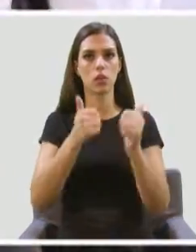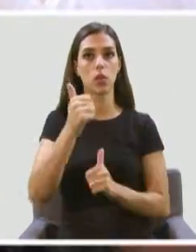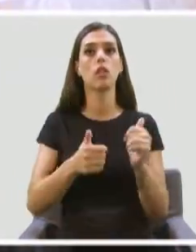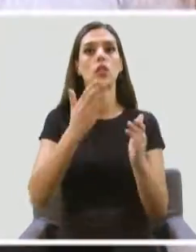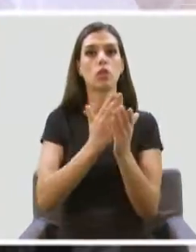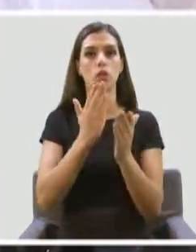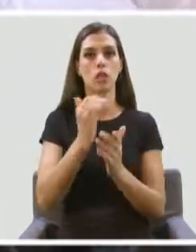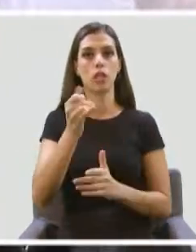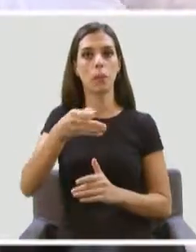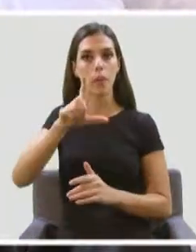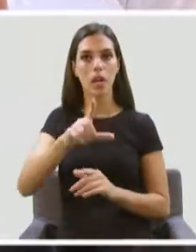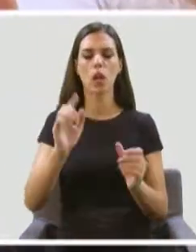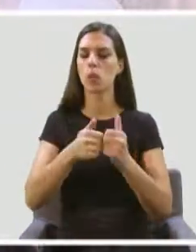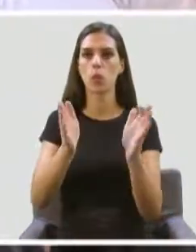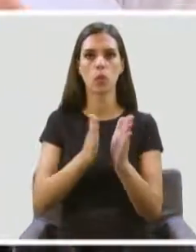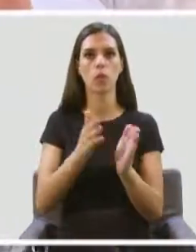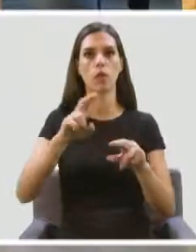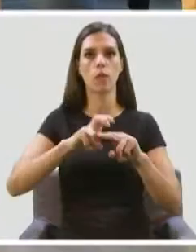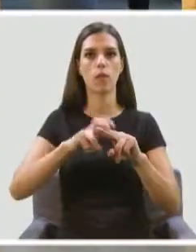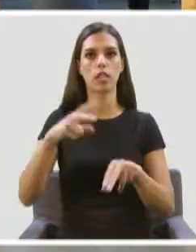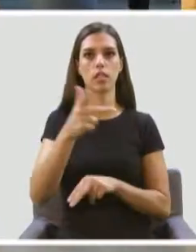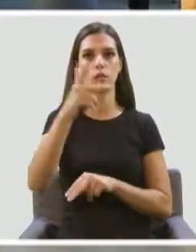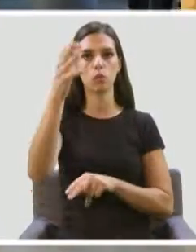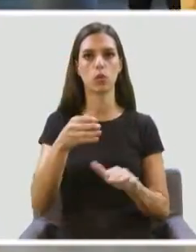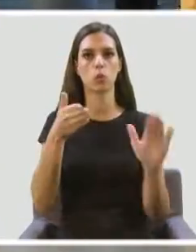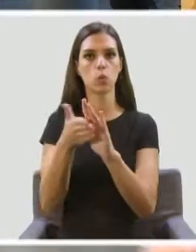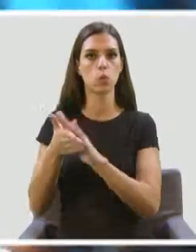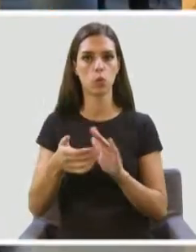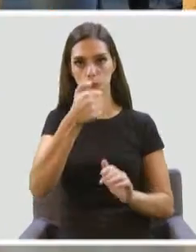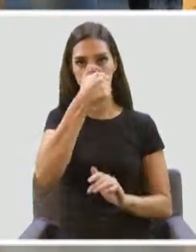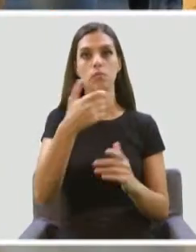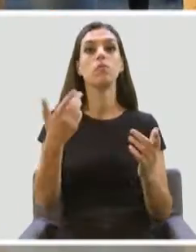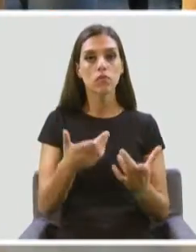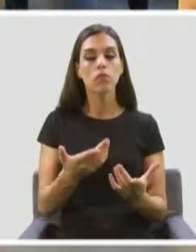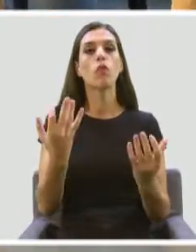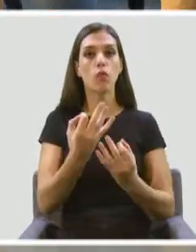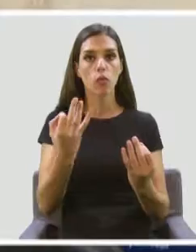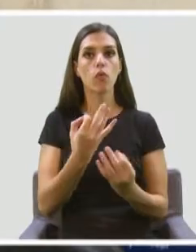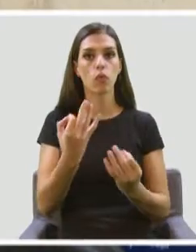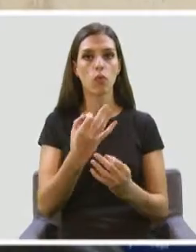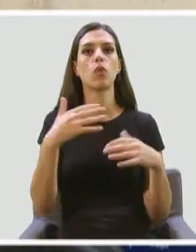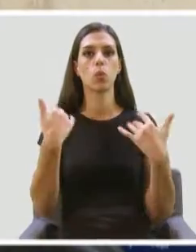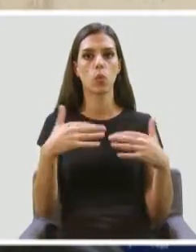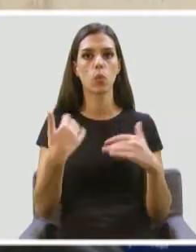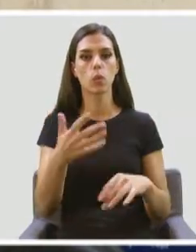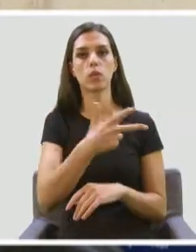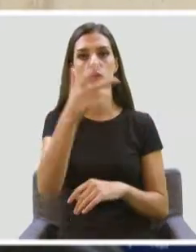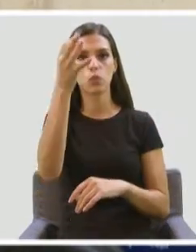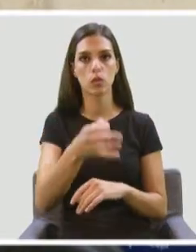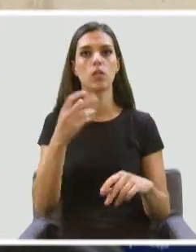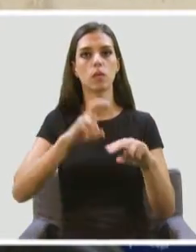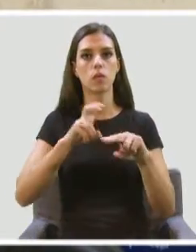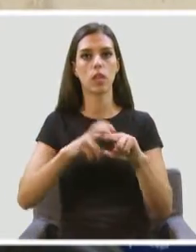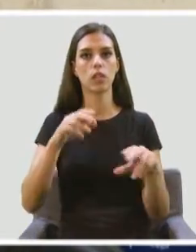do IPL preencheram a totalidade das vagas, motivo de orgulho para todo o Politécnico. Completamos a 100% todas